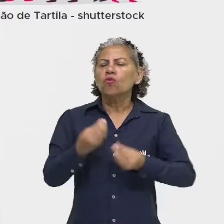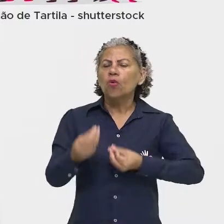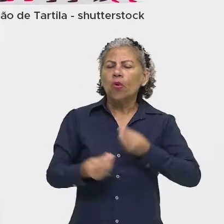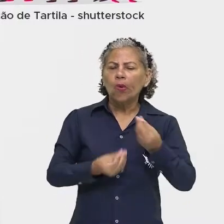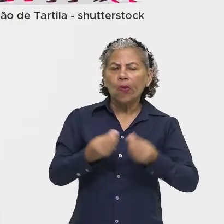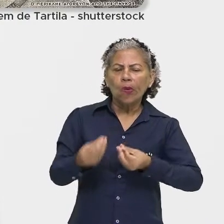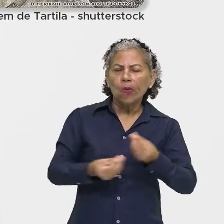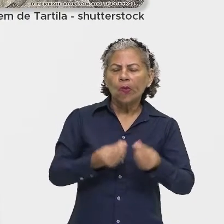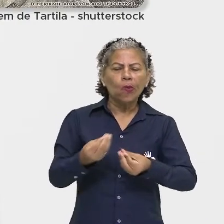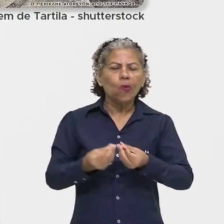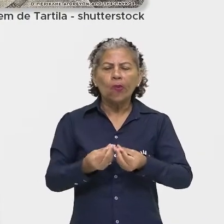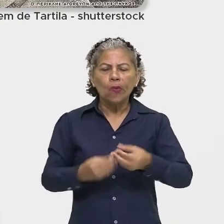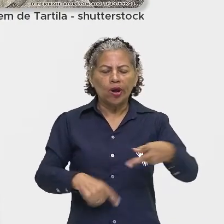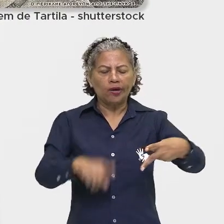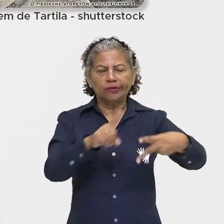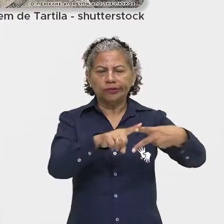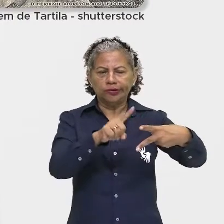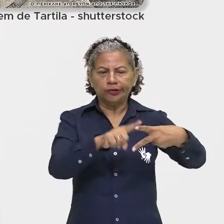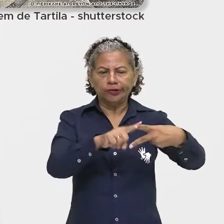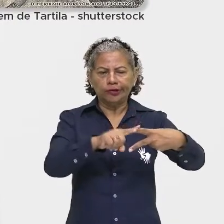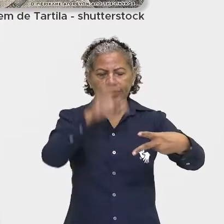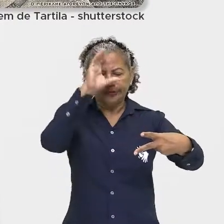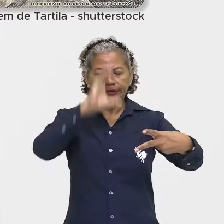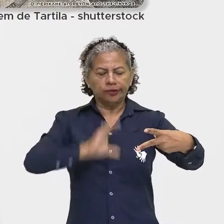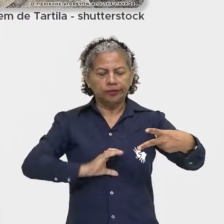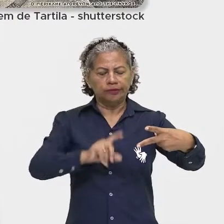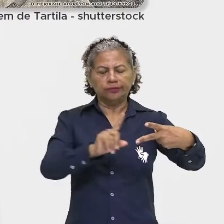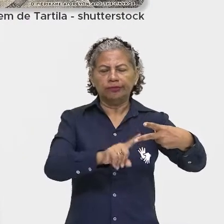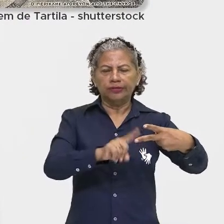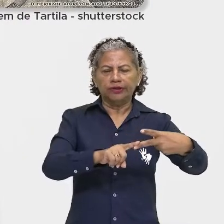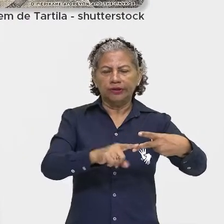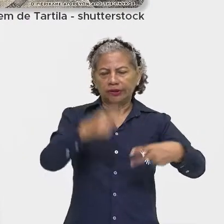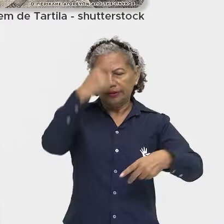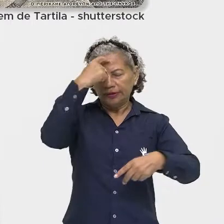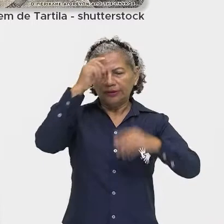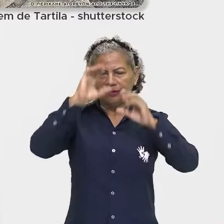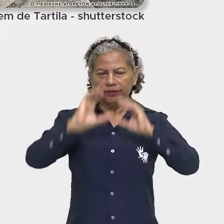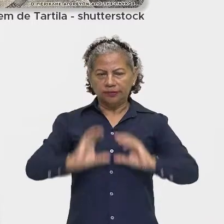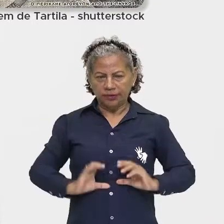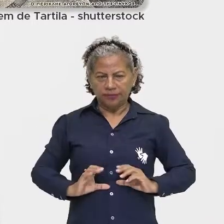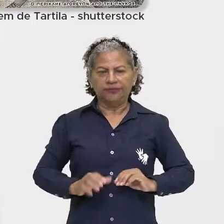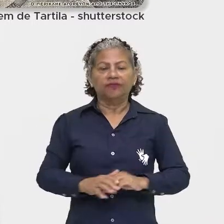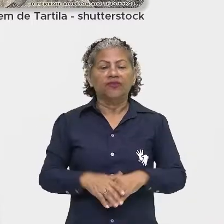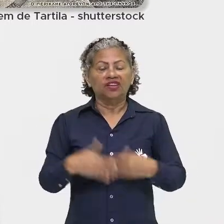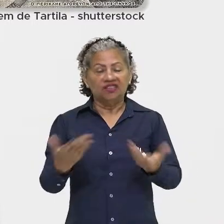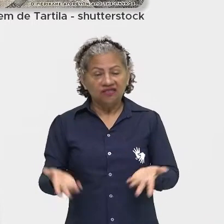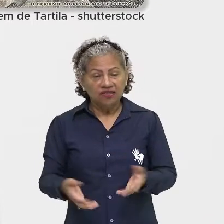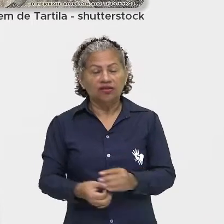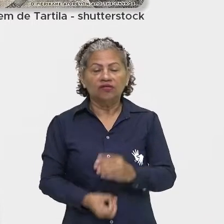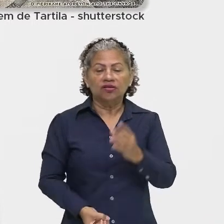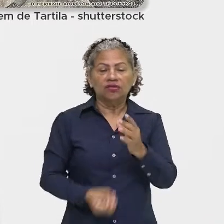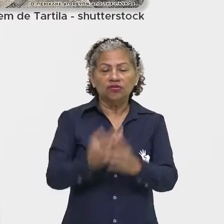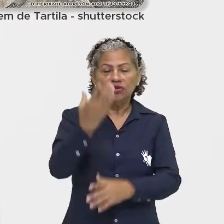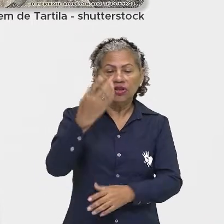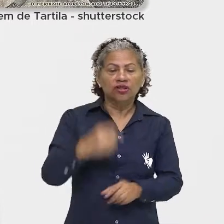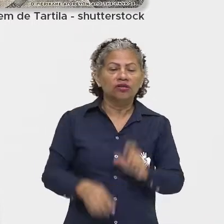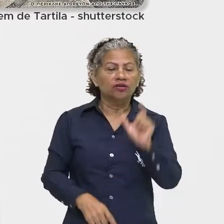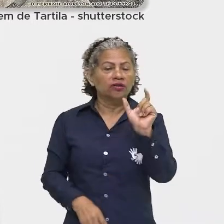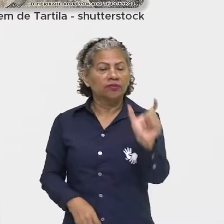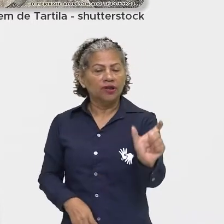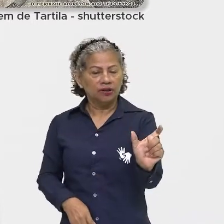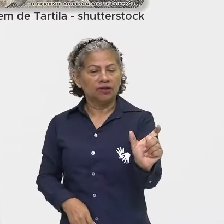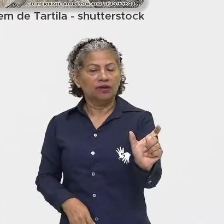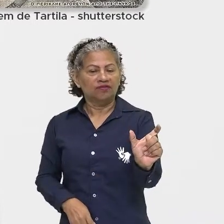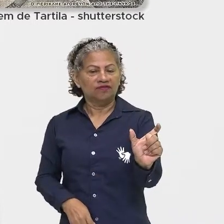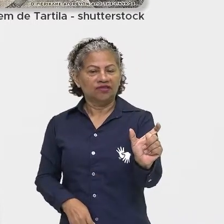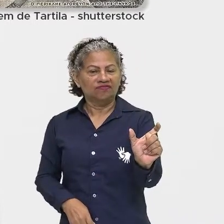e cidadania. A origem da palavra cidadania vem do latim, civitas, que significa